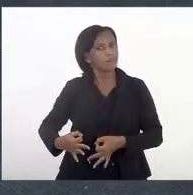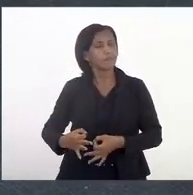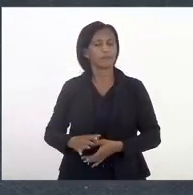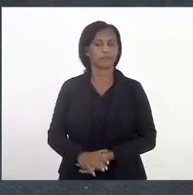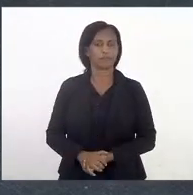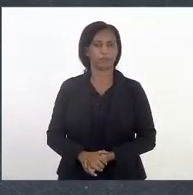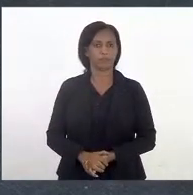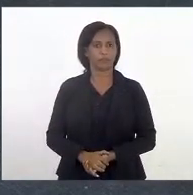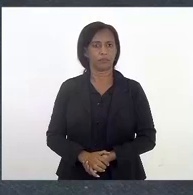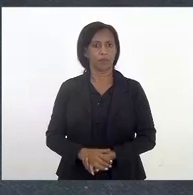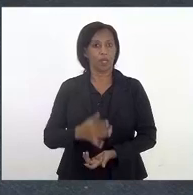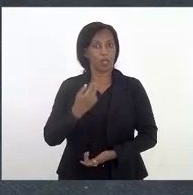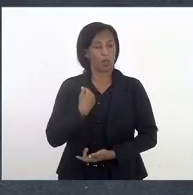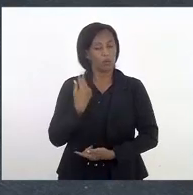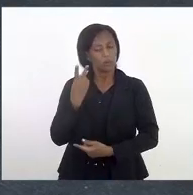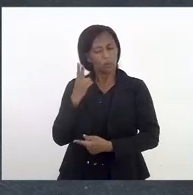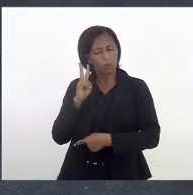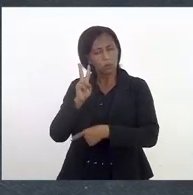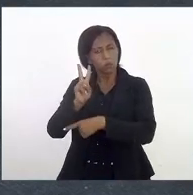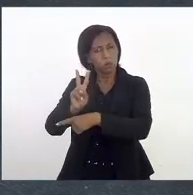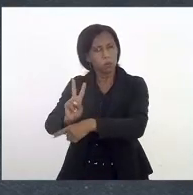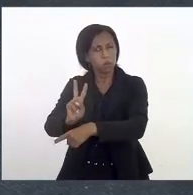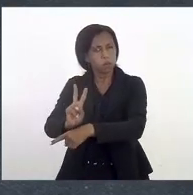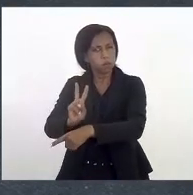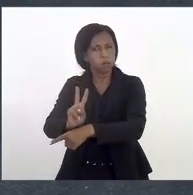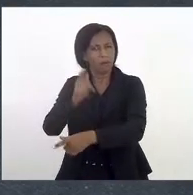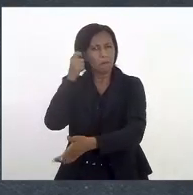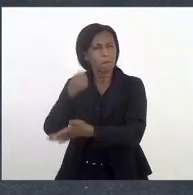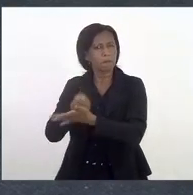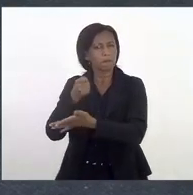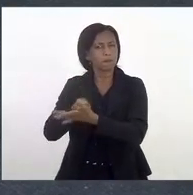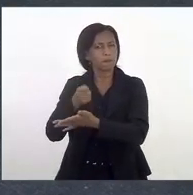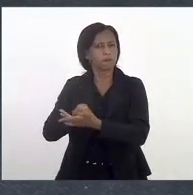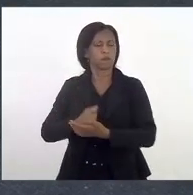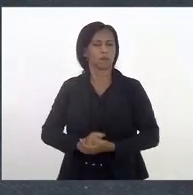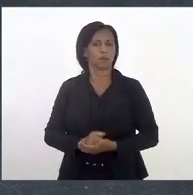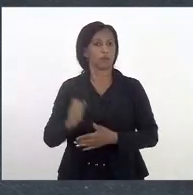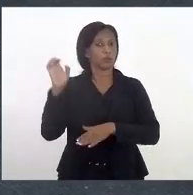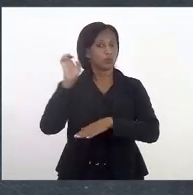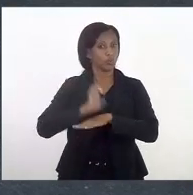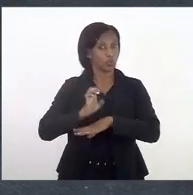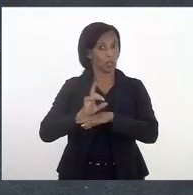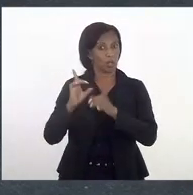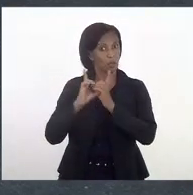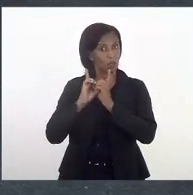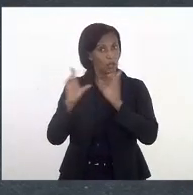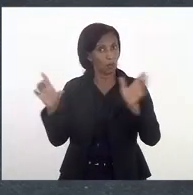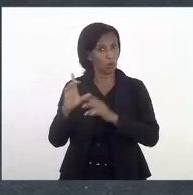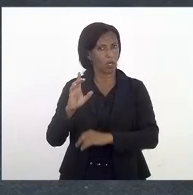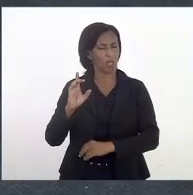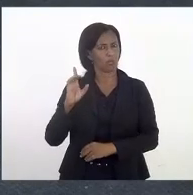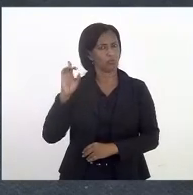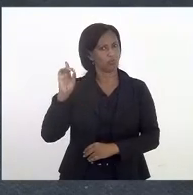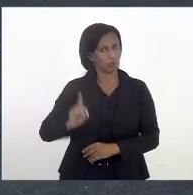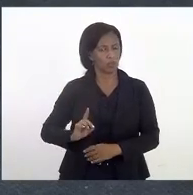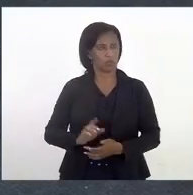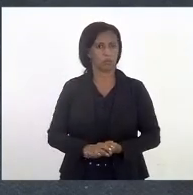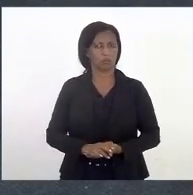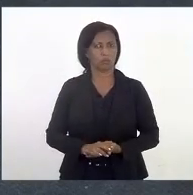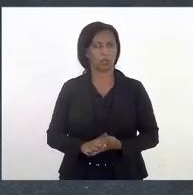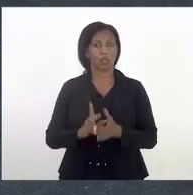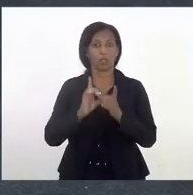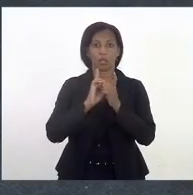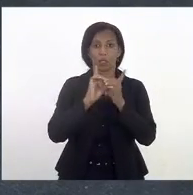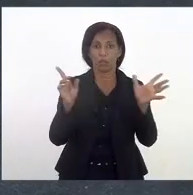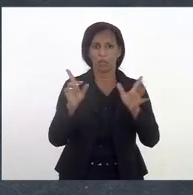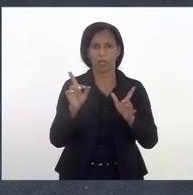sou um defensor com vossa excelência intransigente do Estado democrático de direito e